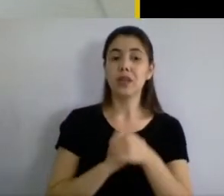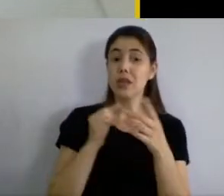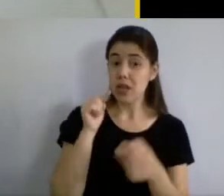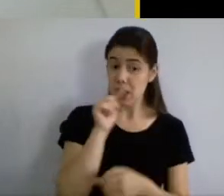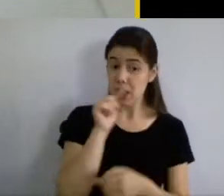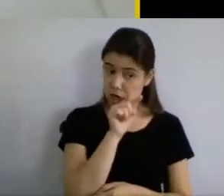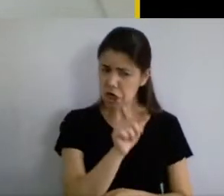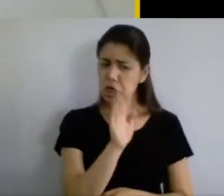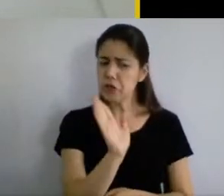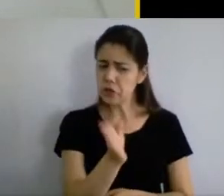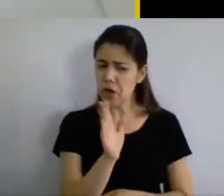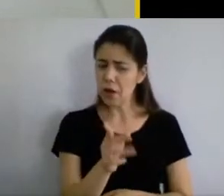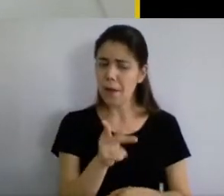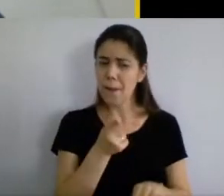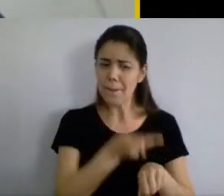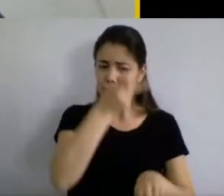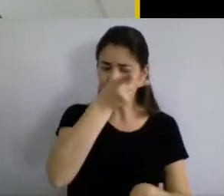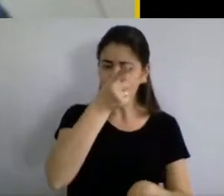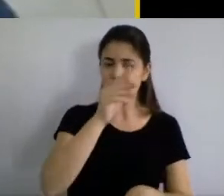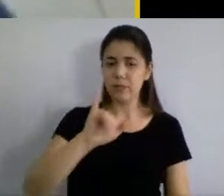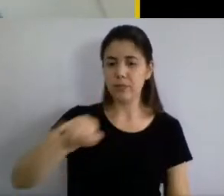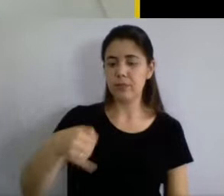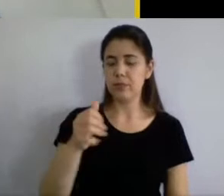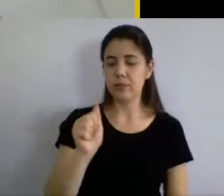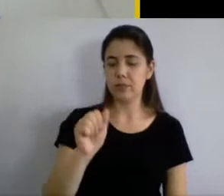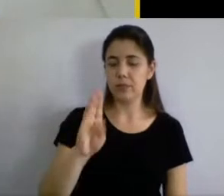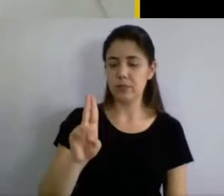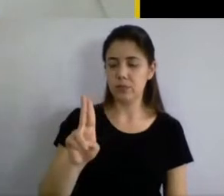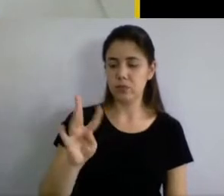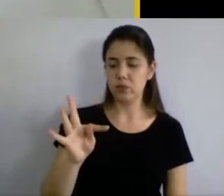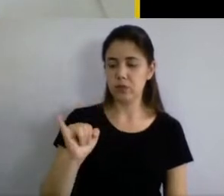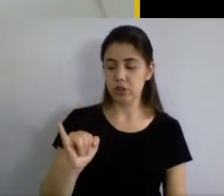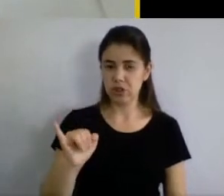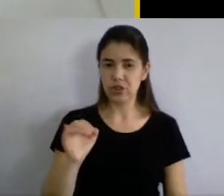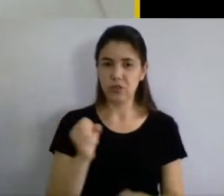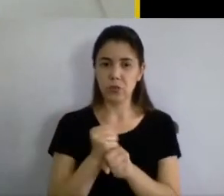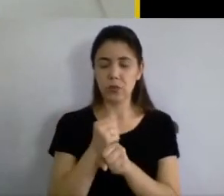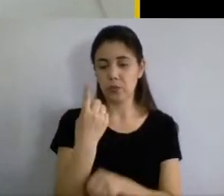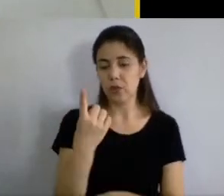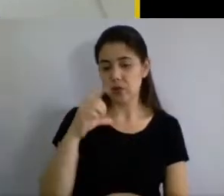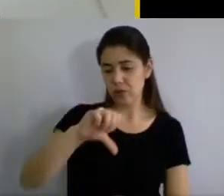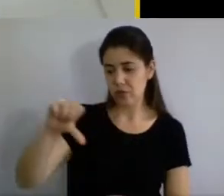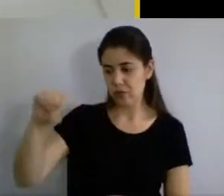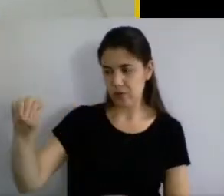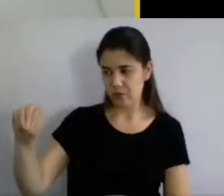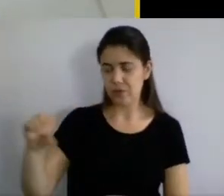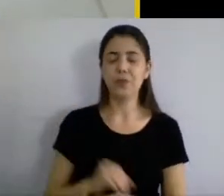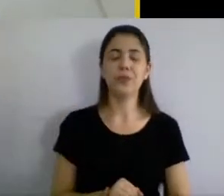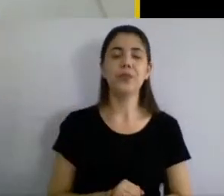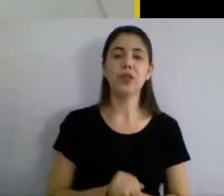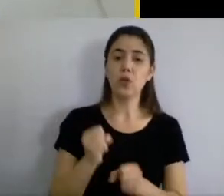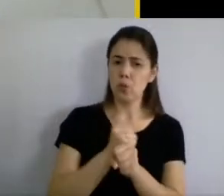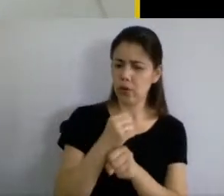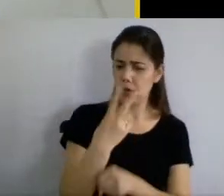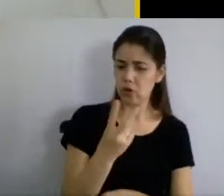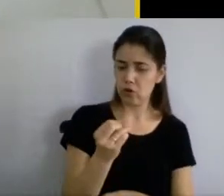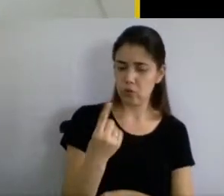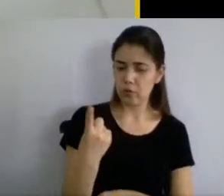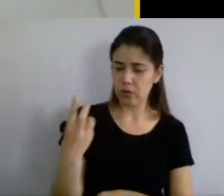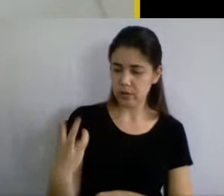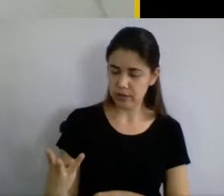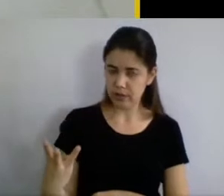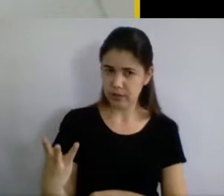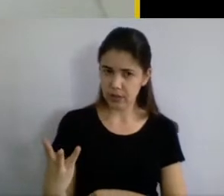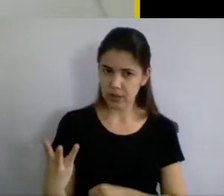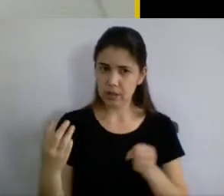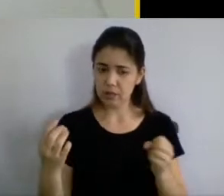1990. Em 2013, ele publicou, em coautoria com o Marcelo Moreira, a edição e o estudo da poesia atribuída a